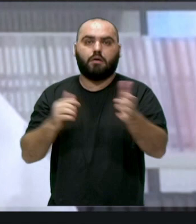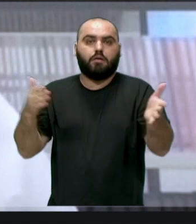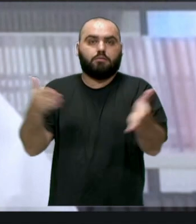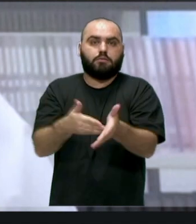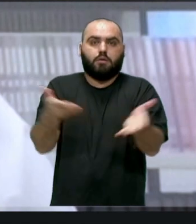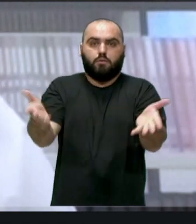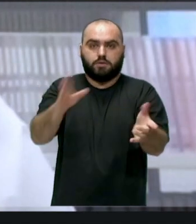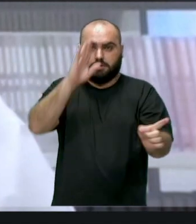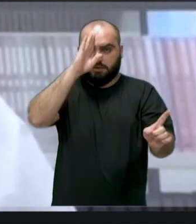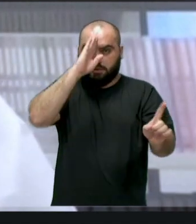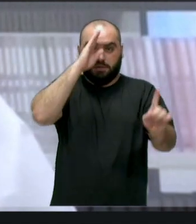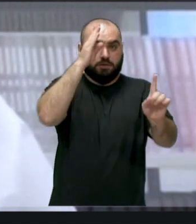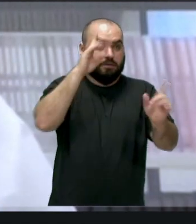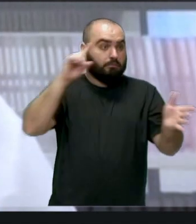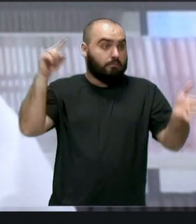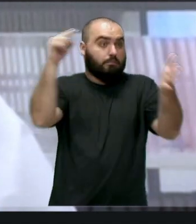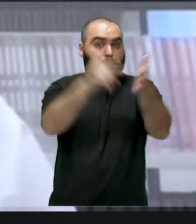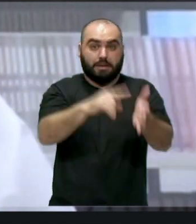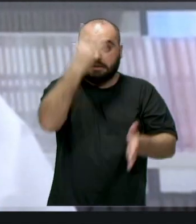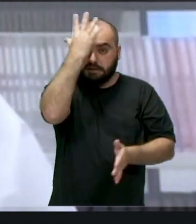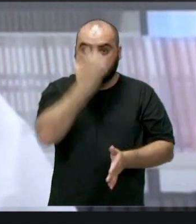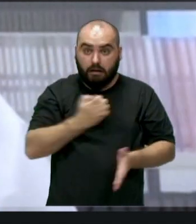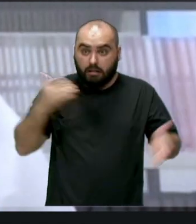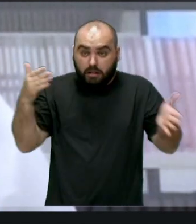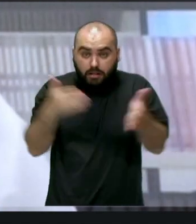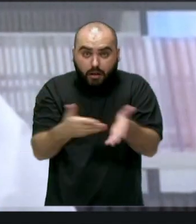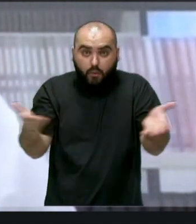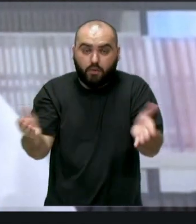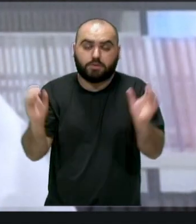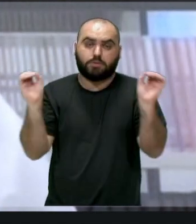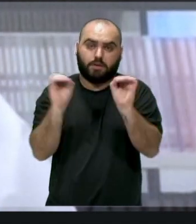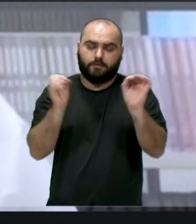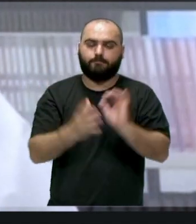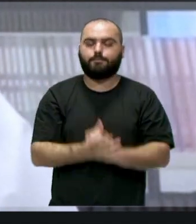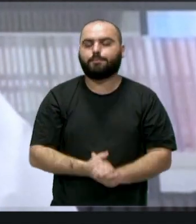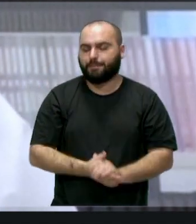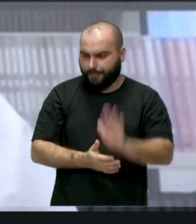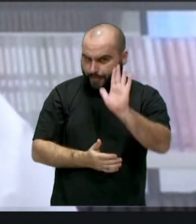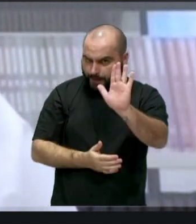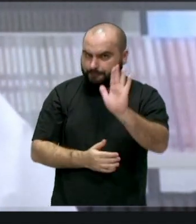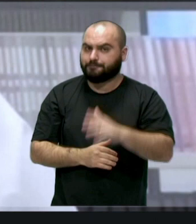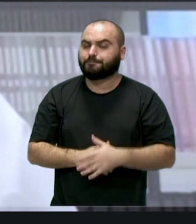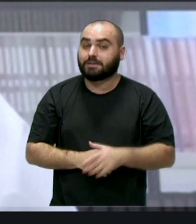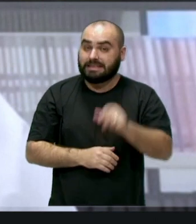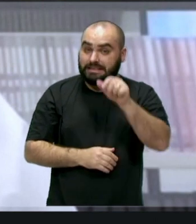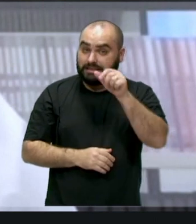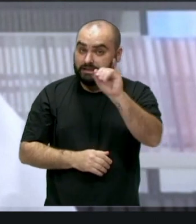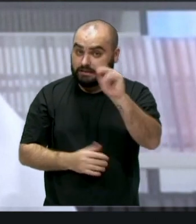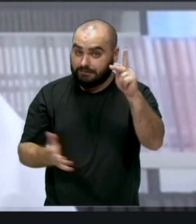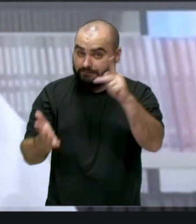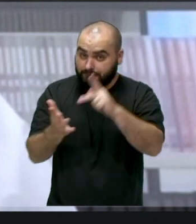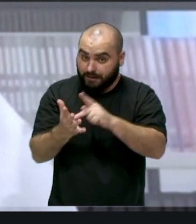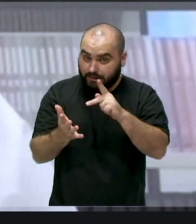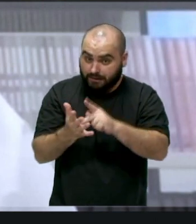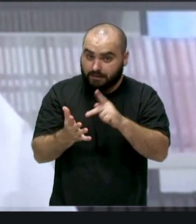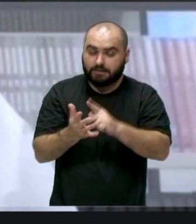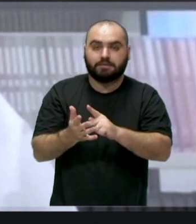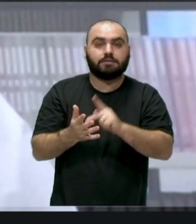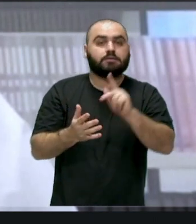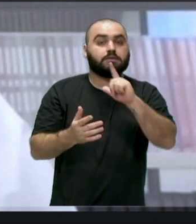séria sobre isso. Então perceba que se houvesse de fato alguma possibilidade de